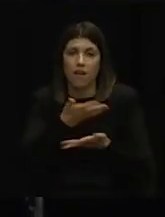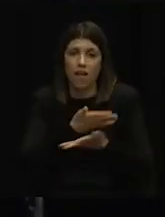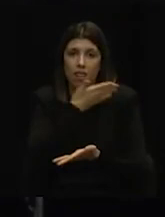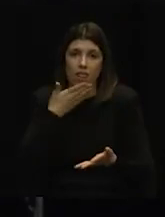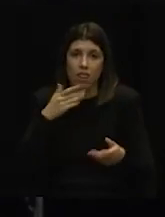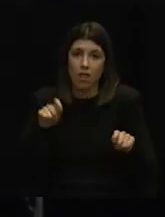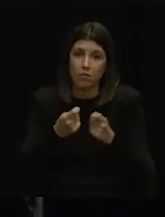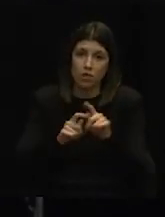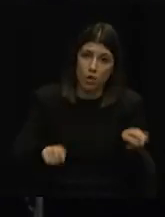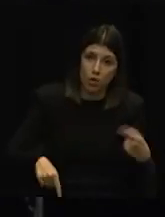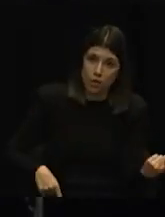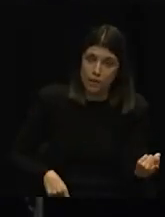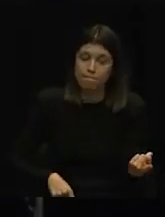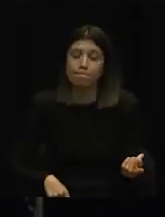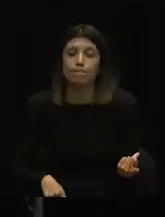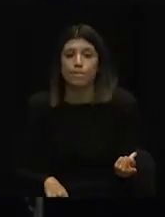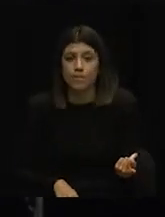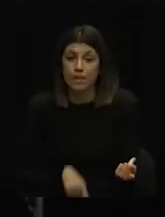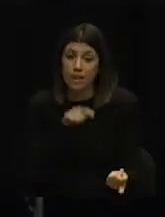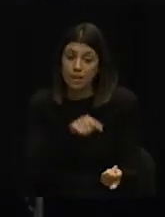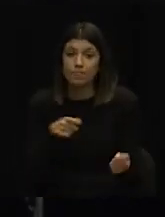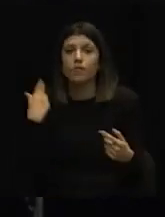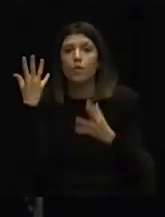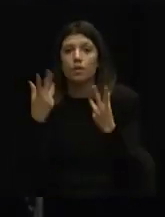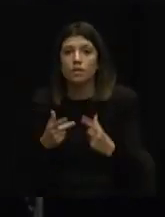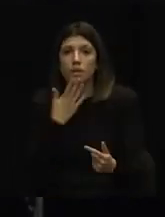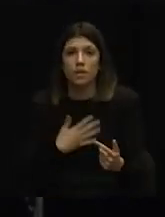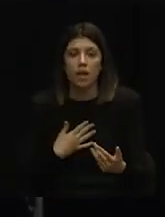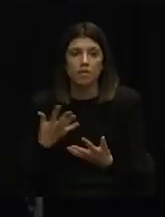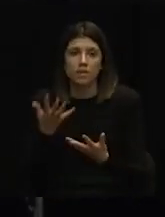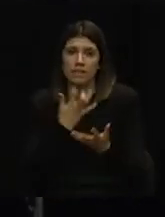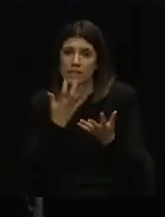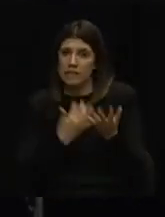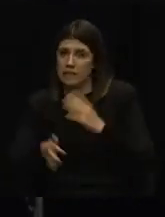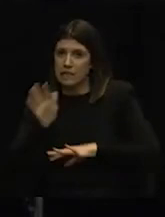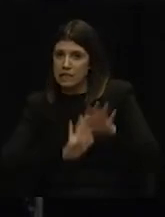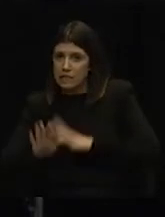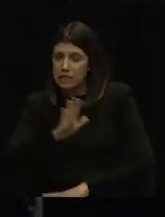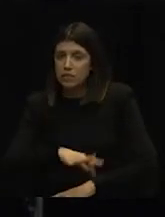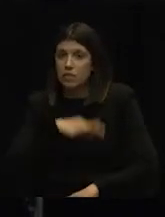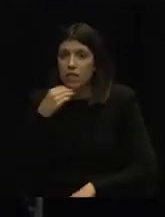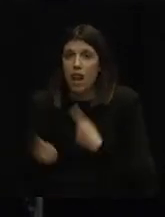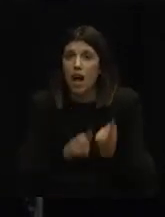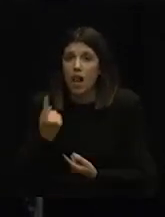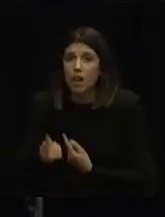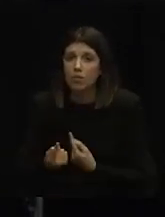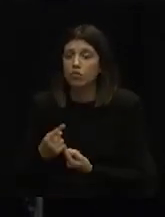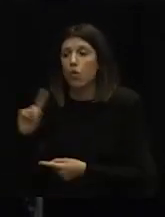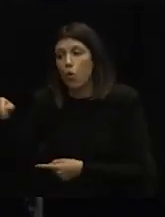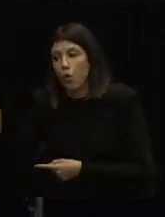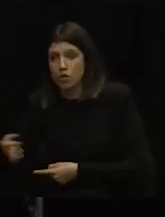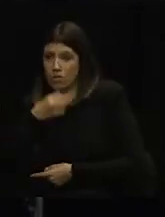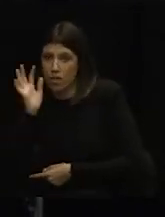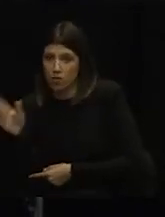com as outras forças da cidade e este é um orçamento temos levanta várias reservas eu vou enumerar apenas algumas muitas já foram